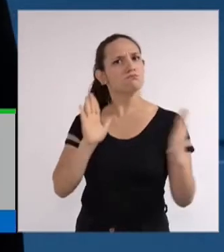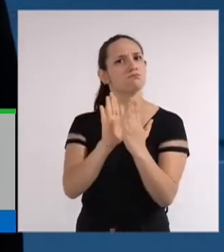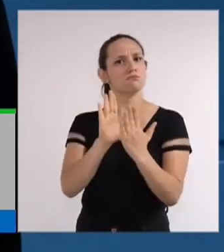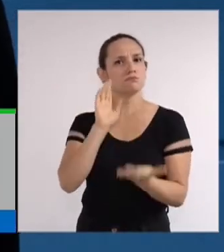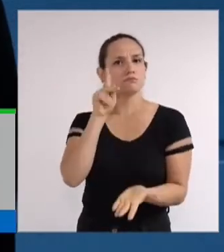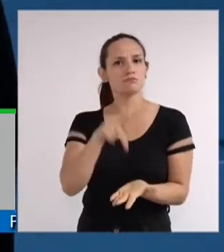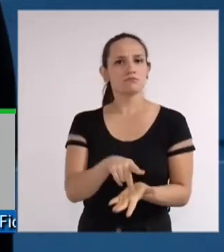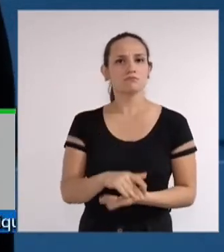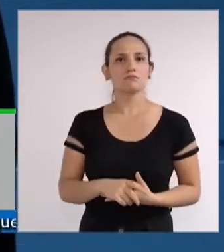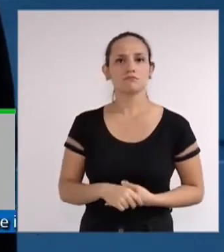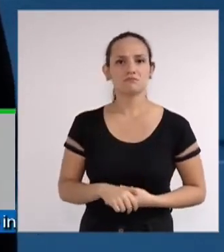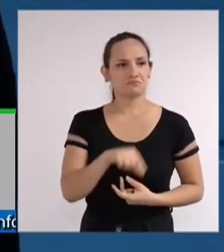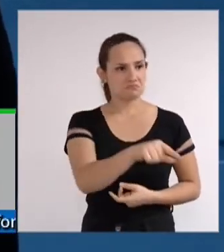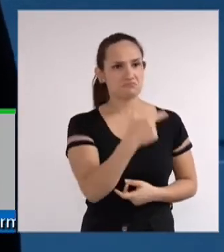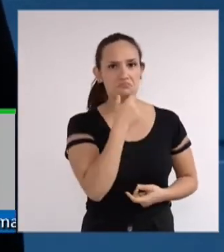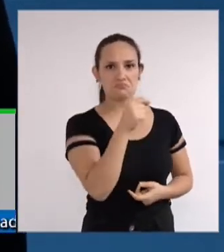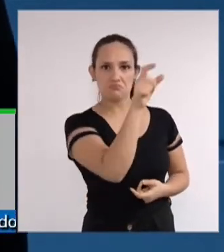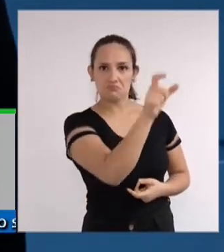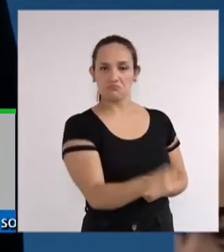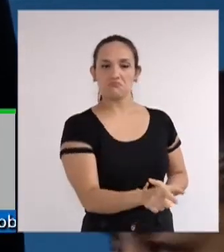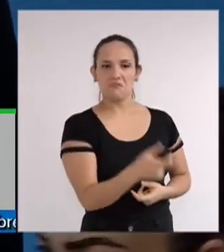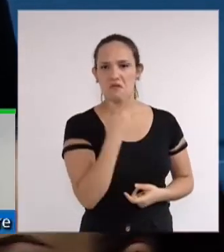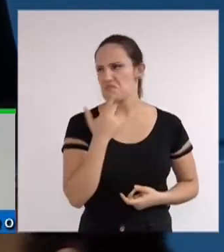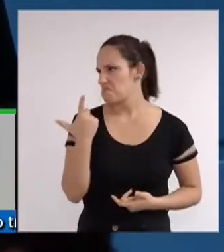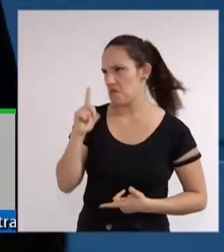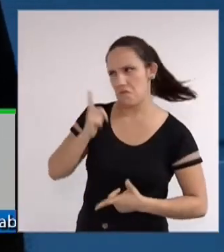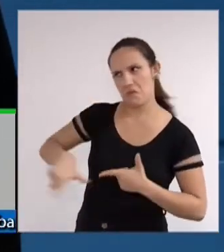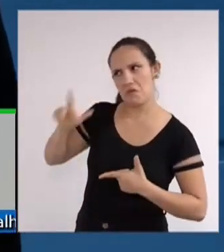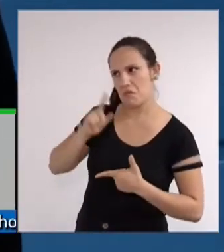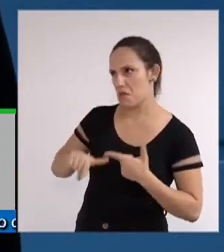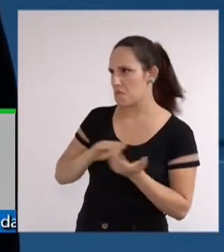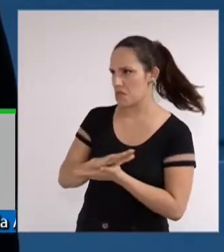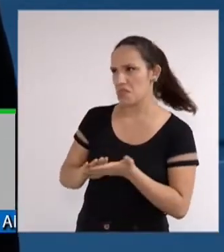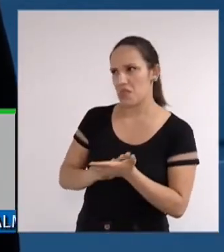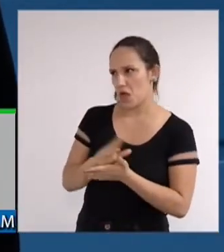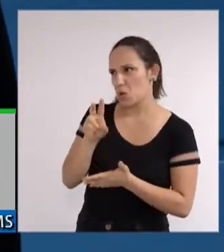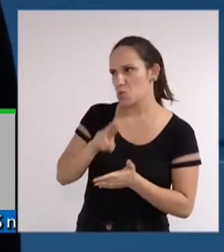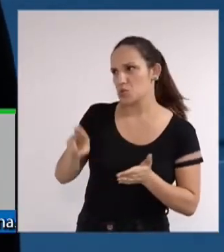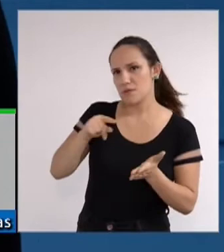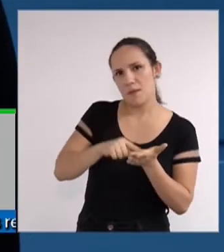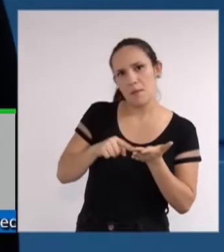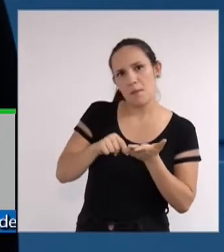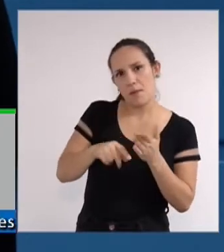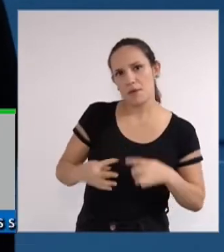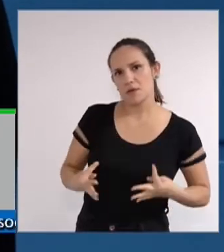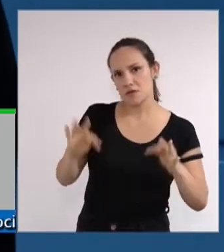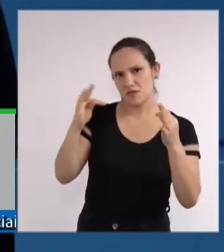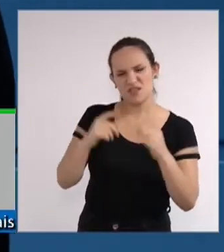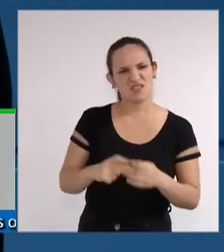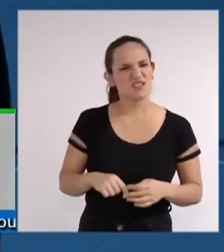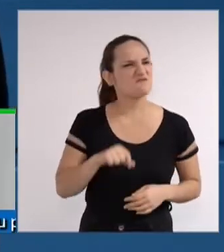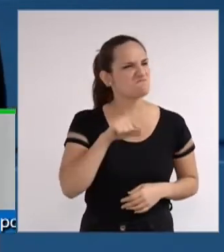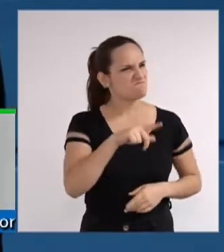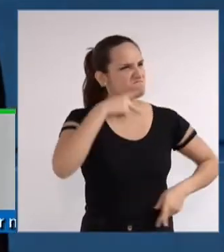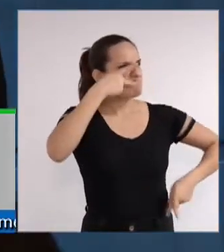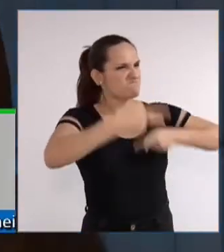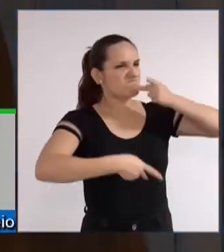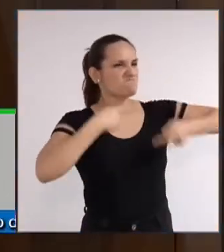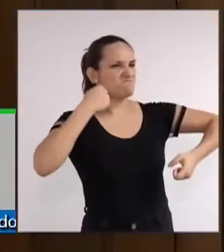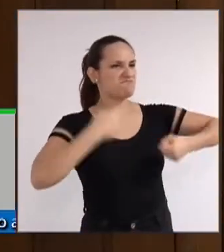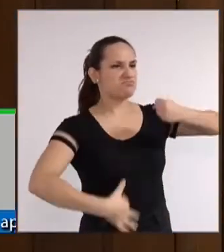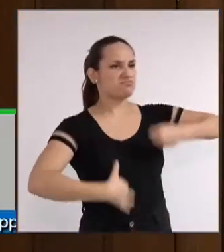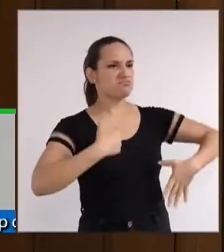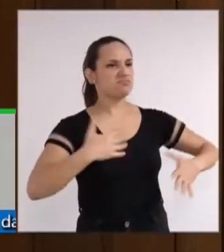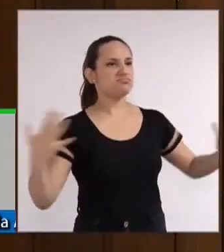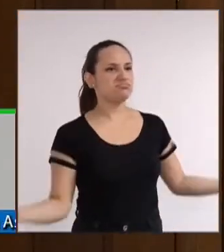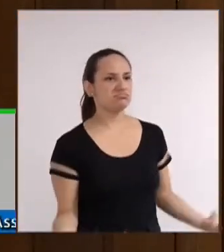enfrentou aquele que dizia que não tinha problema nenhum com a urna eletrônica, e Vossa Senhoria deu toda essa